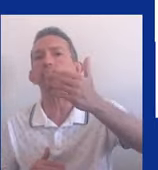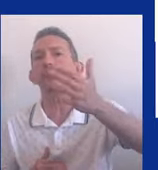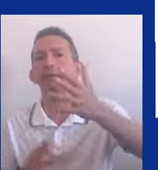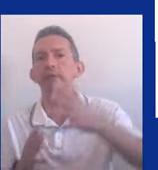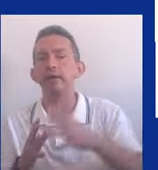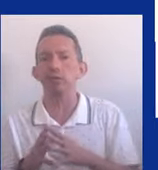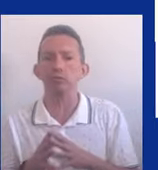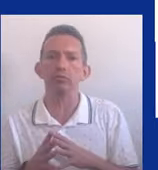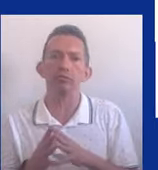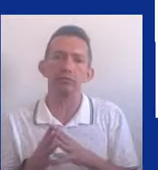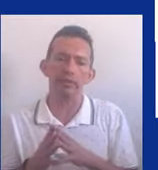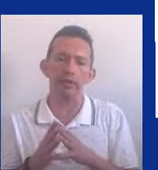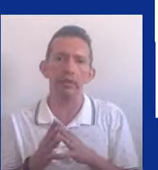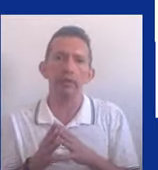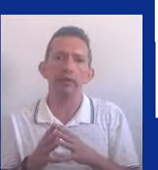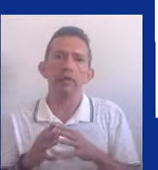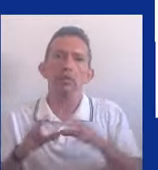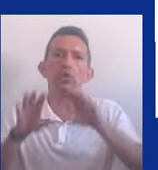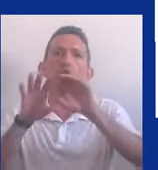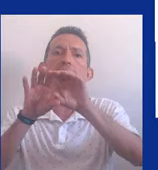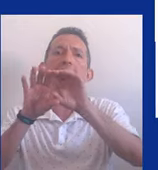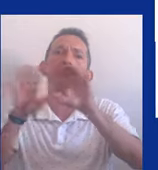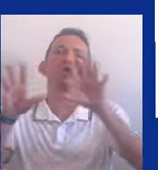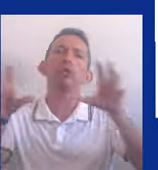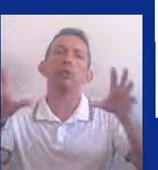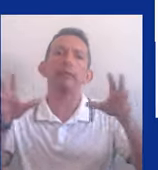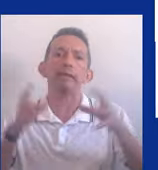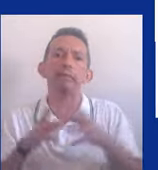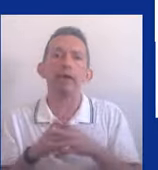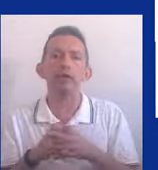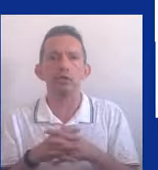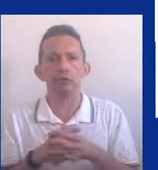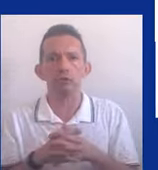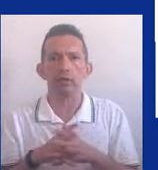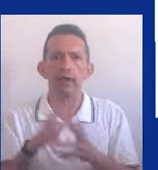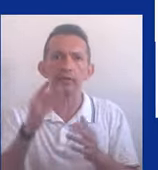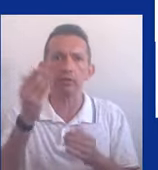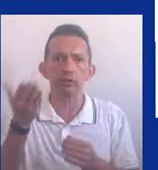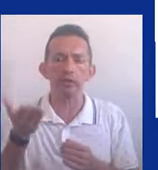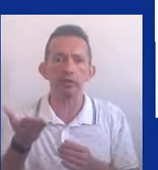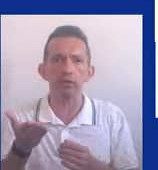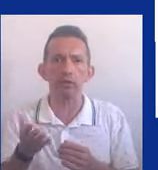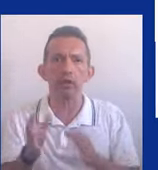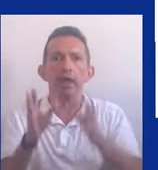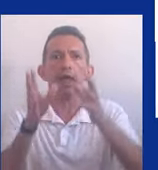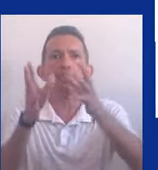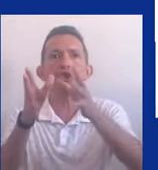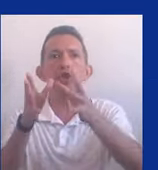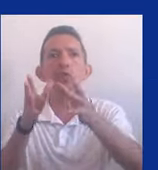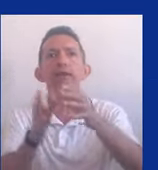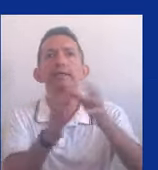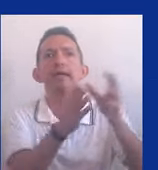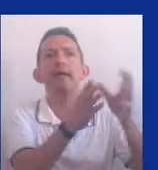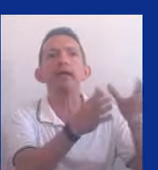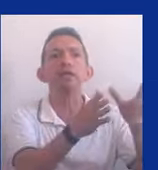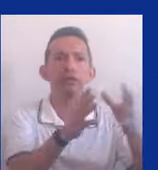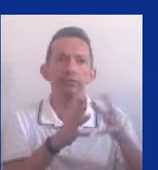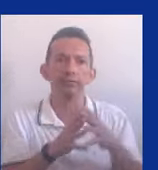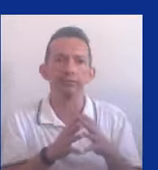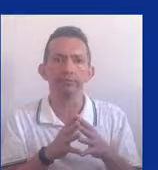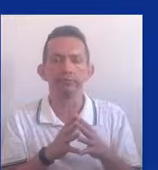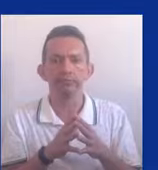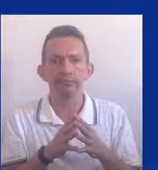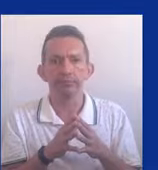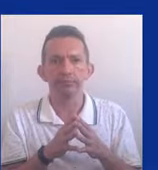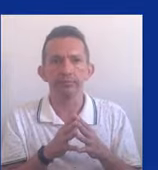retículo endoplasmático, né? O nome retículo endoplasmático quer dizer o seguinte: retículo quer dizer